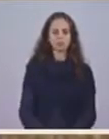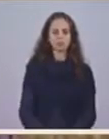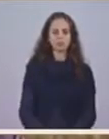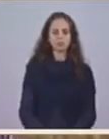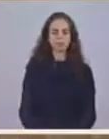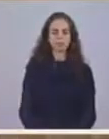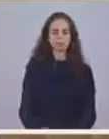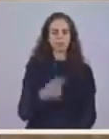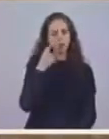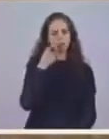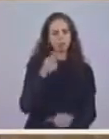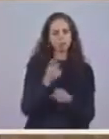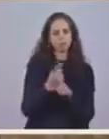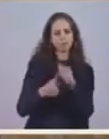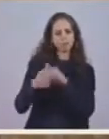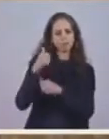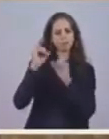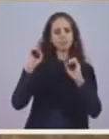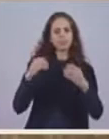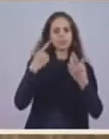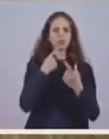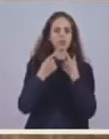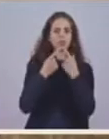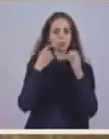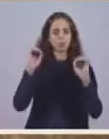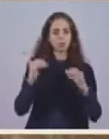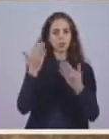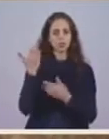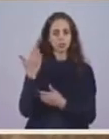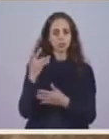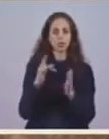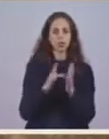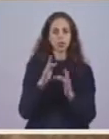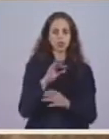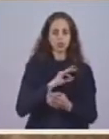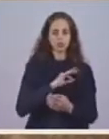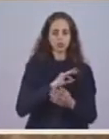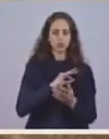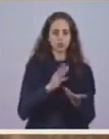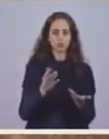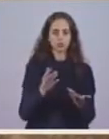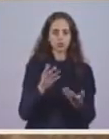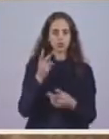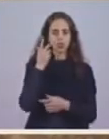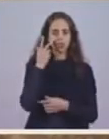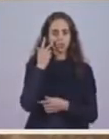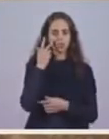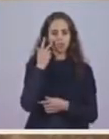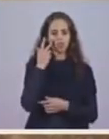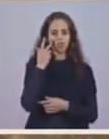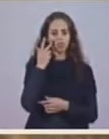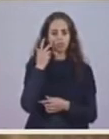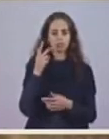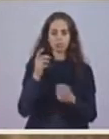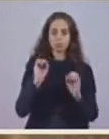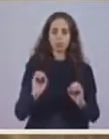Mas regressemos à questão inicial. Cristo Jesus é a vida e a fonte